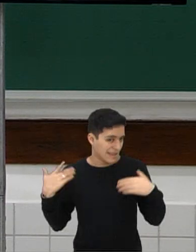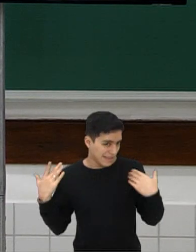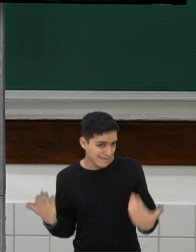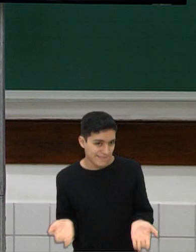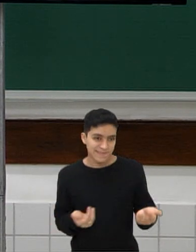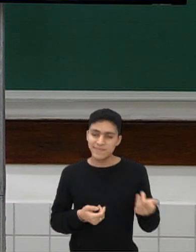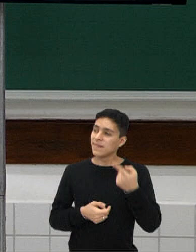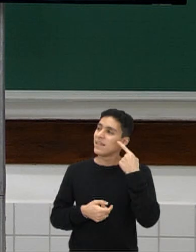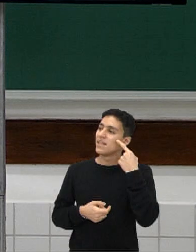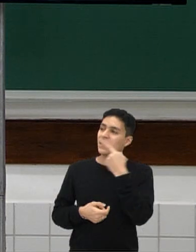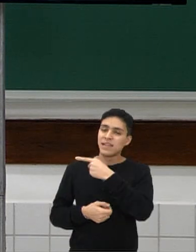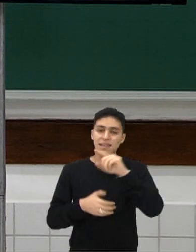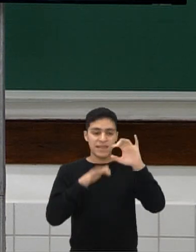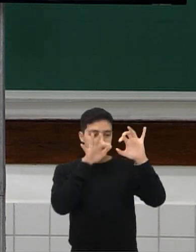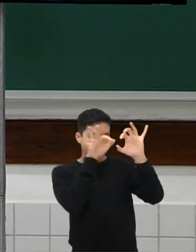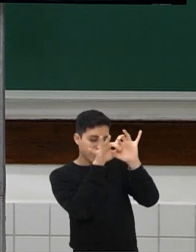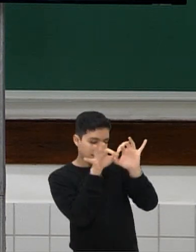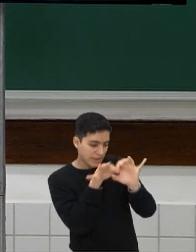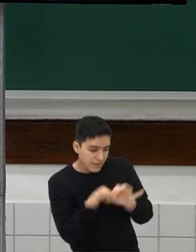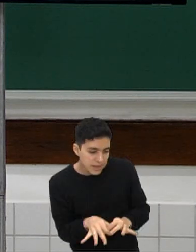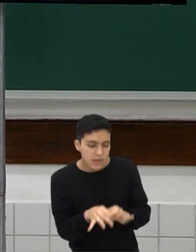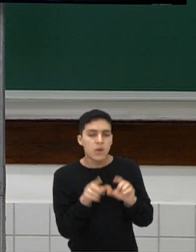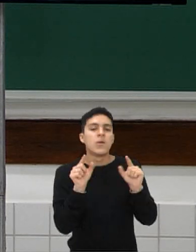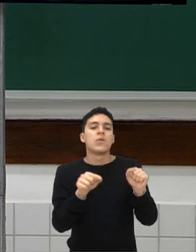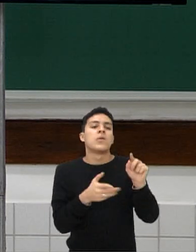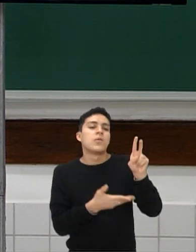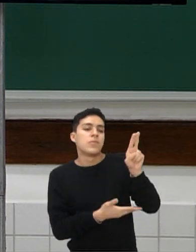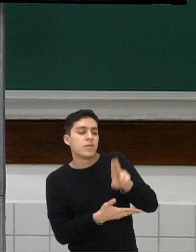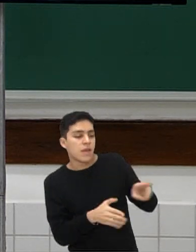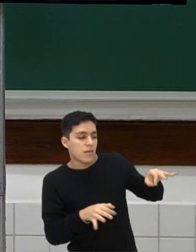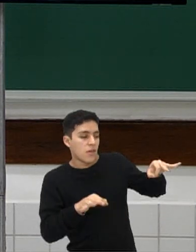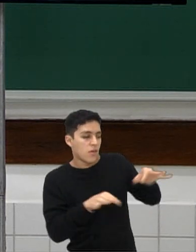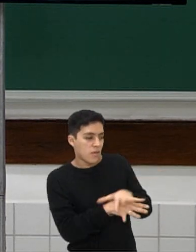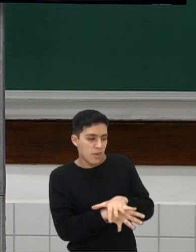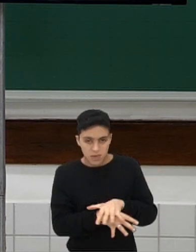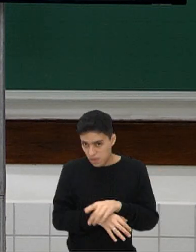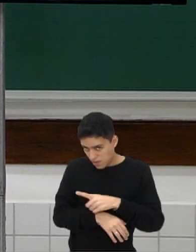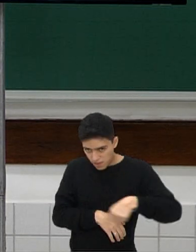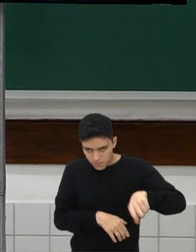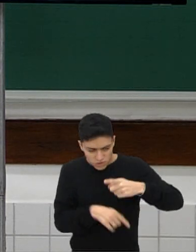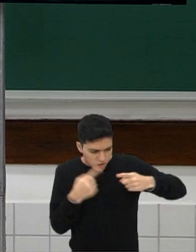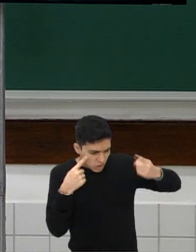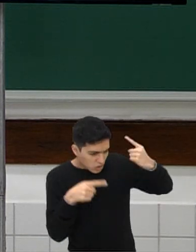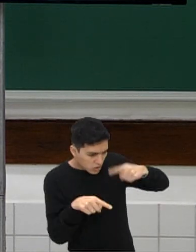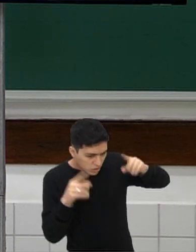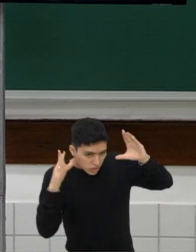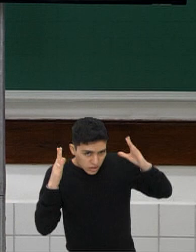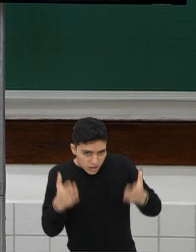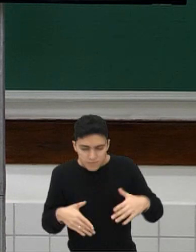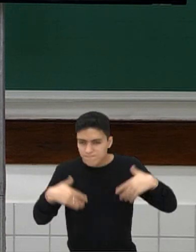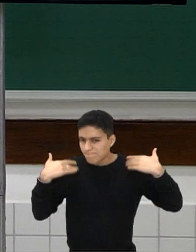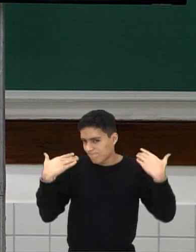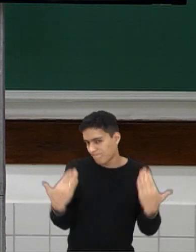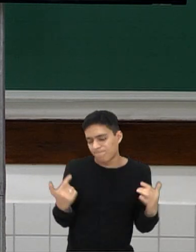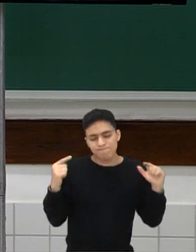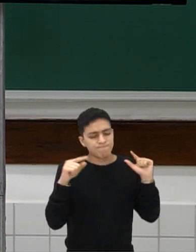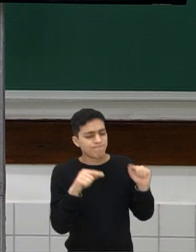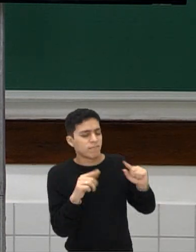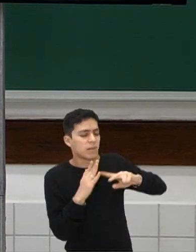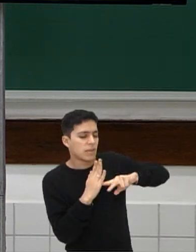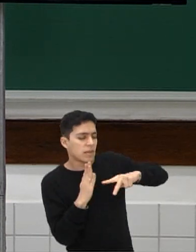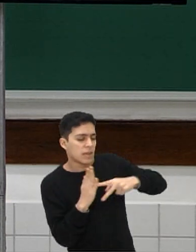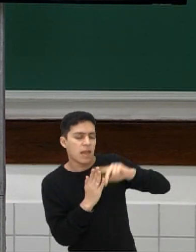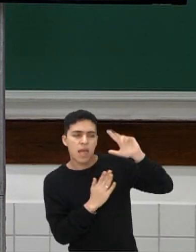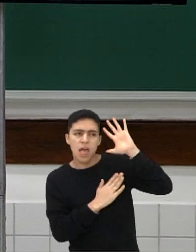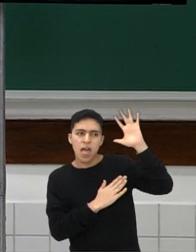Esses são os conectivos que foram usados na conclusão. Você descobriu já? Então, o que eles representam,